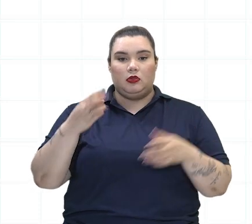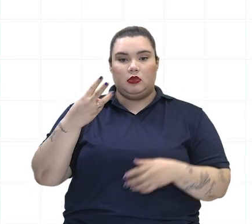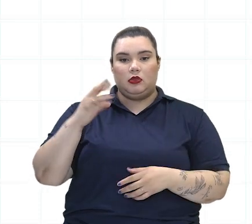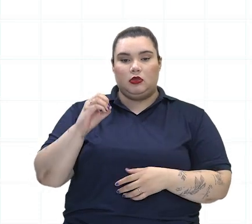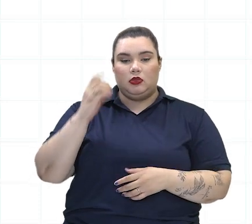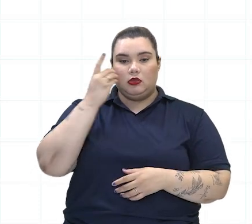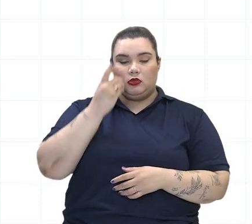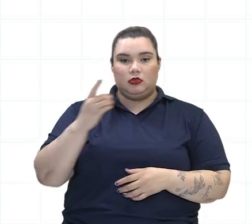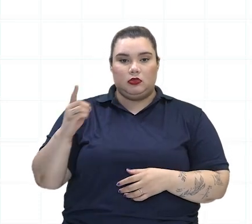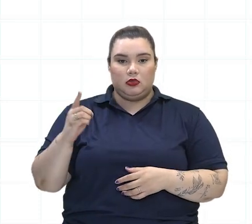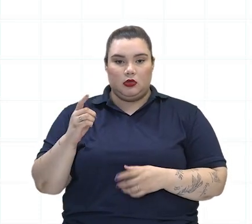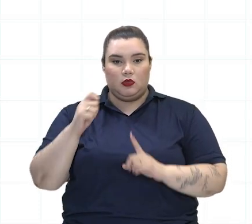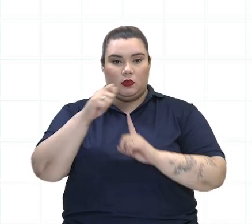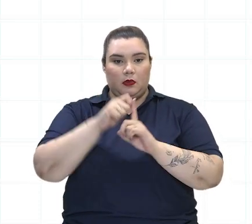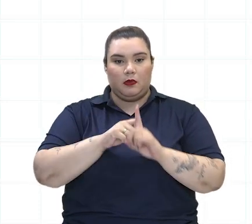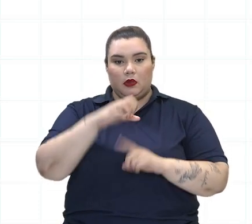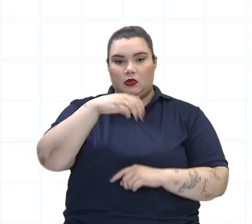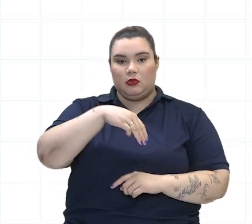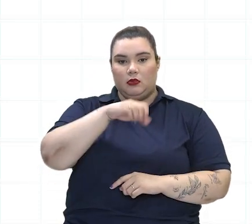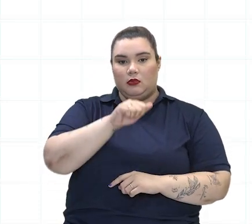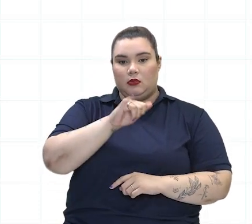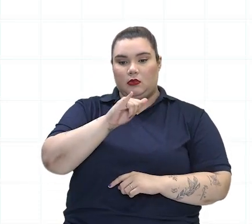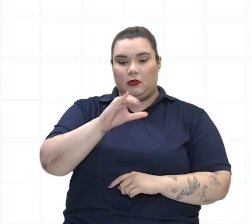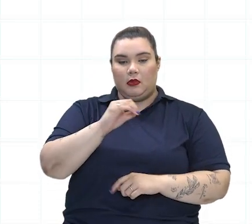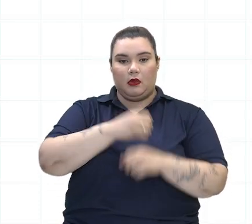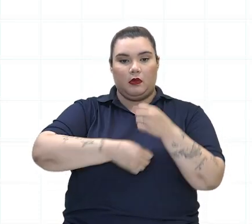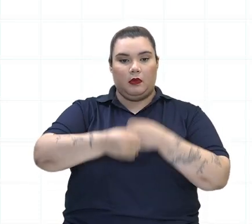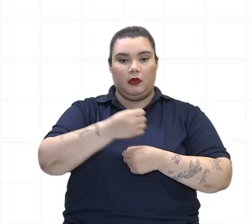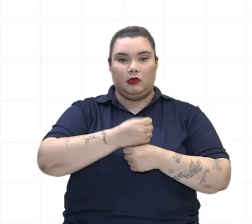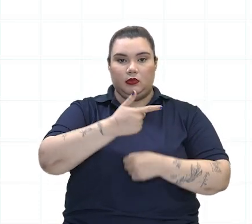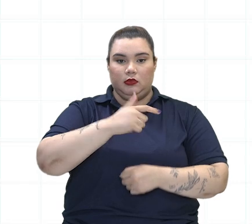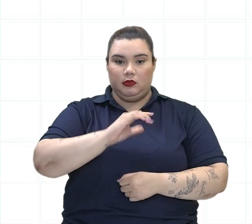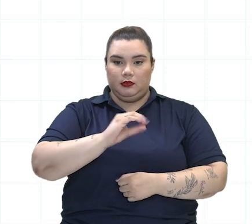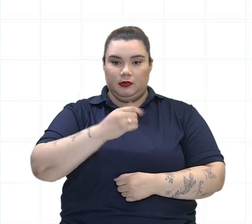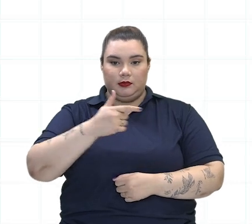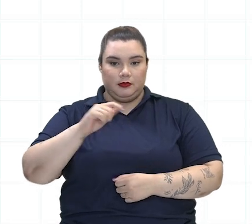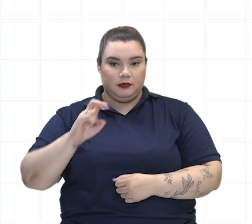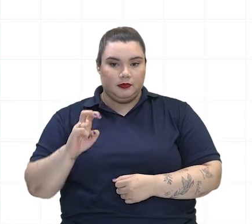mês de maio, tá, de 2025. Então eu tenho